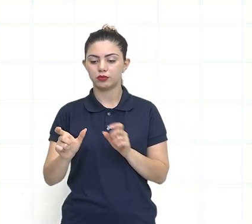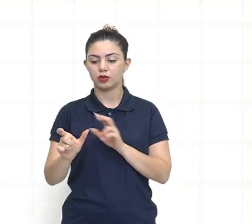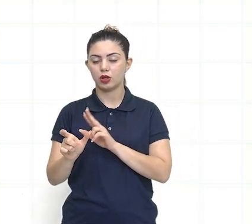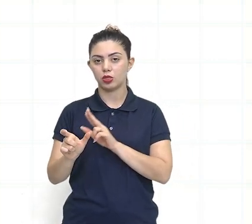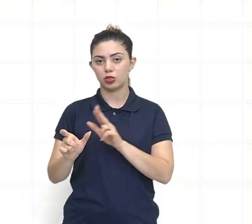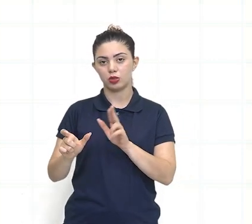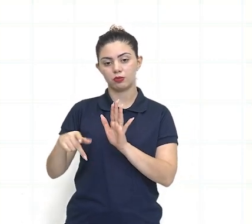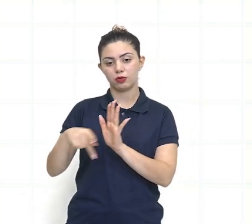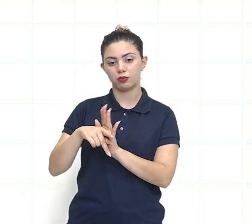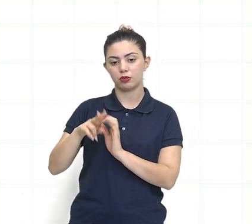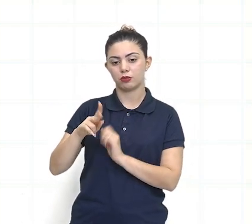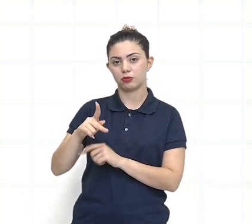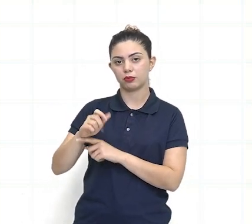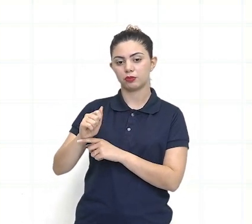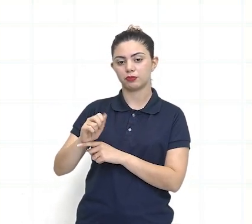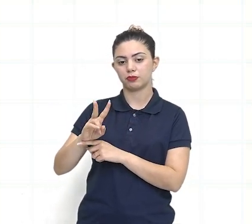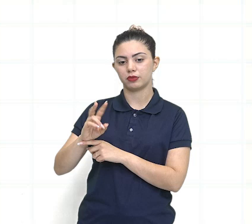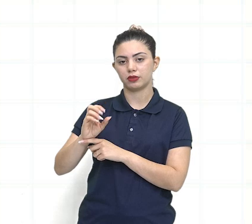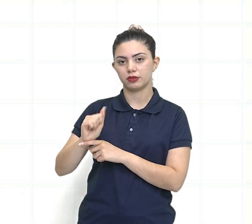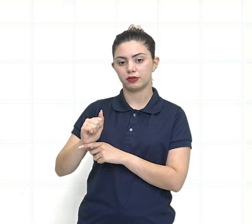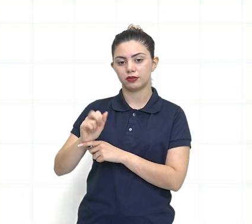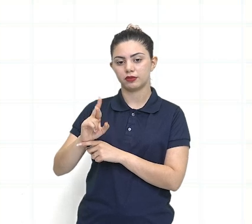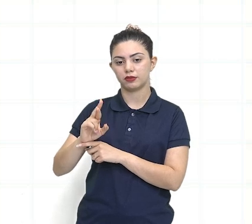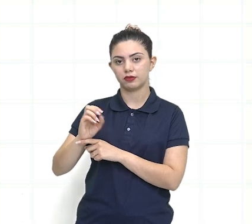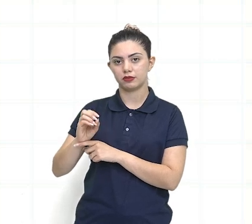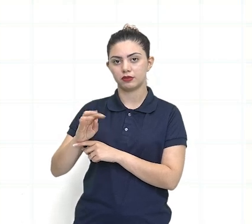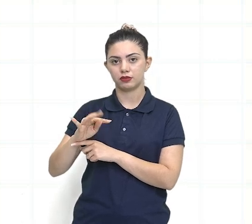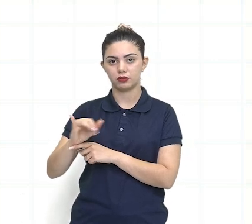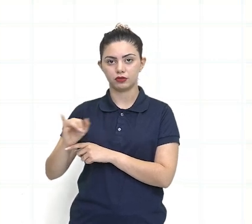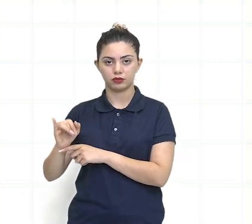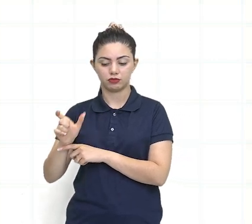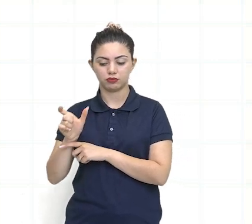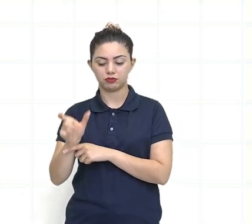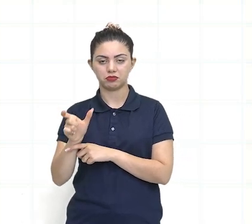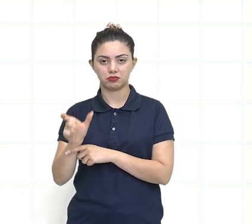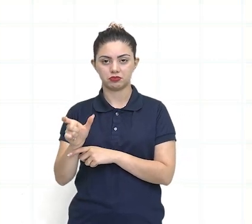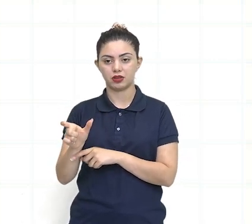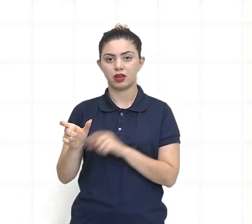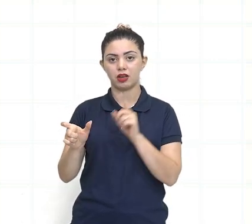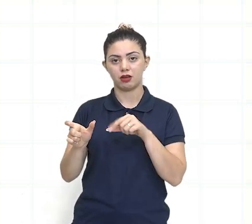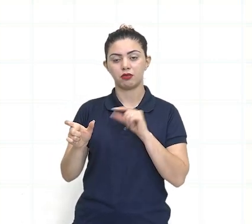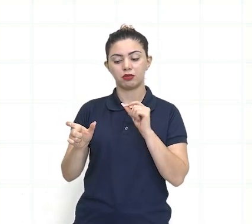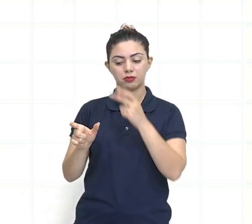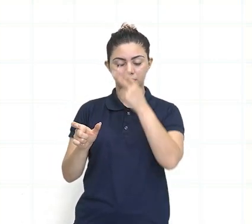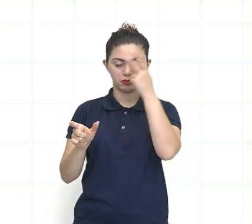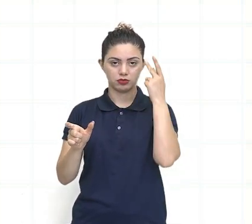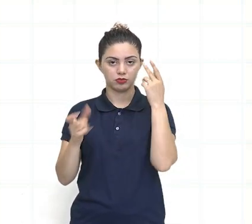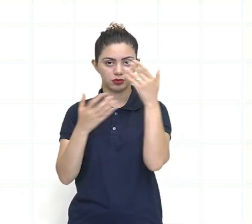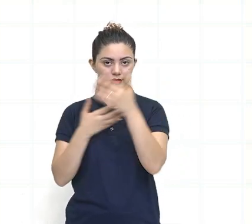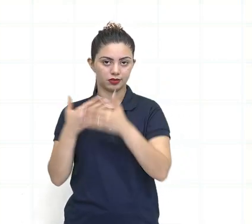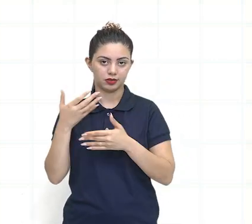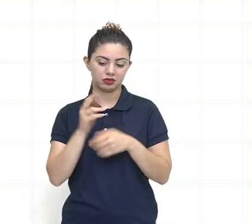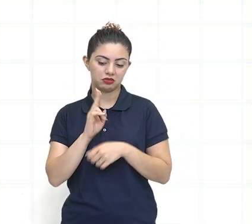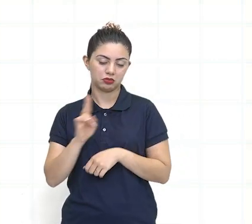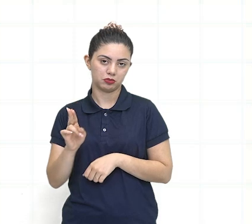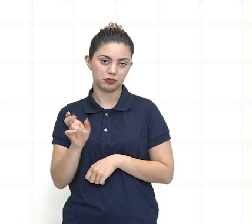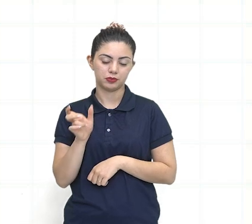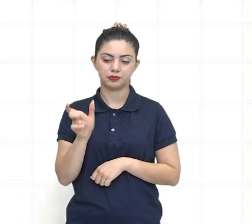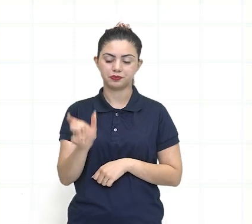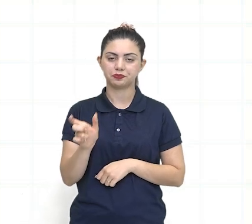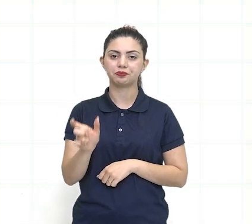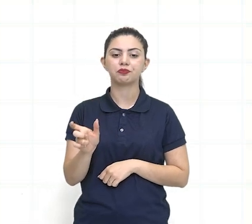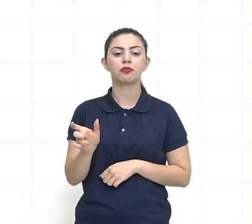Pavarotti é o nome próprio de um grande tenor, né, um grande cantor e tenor. Então, nesse